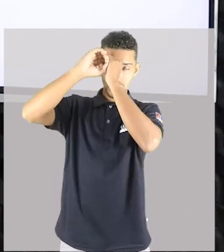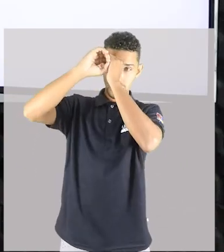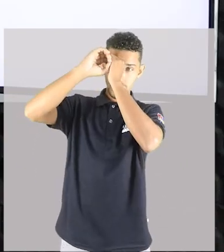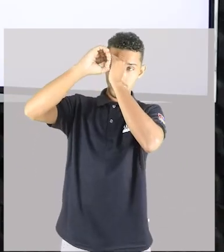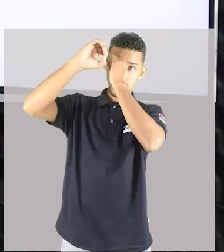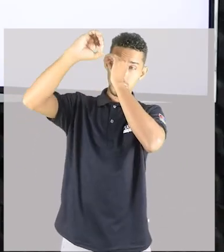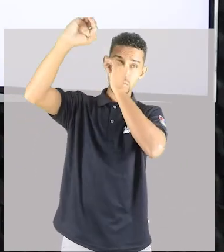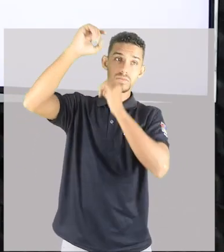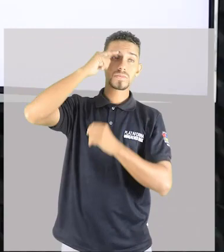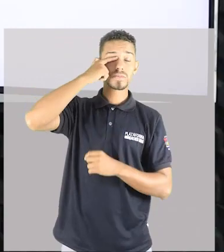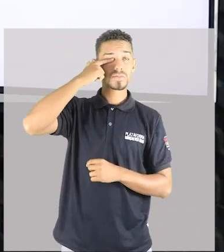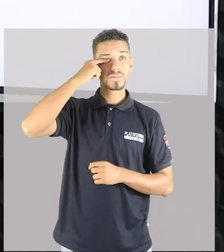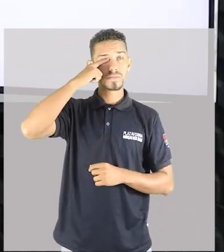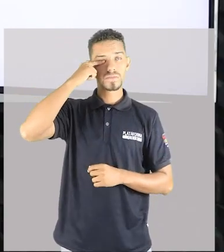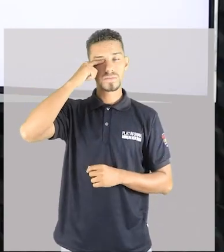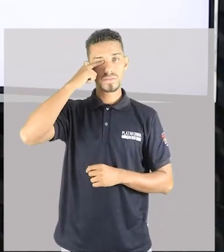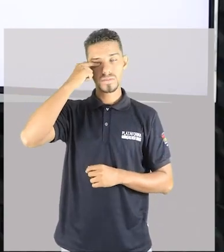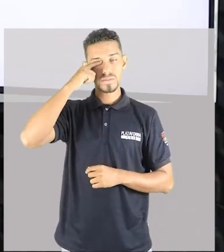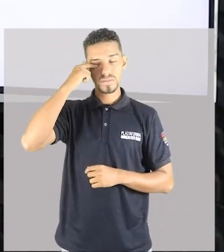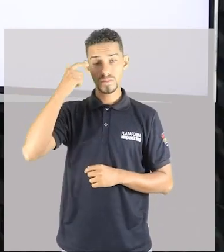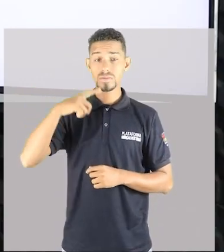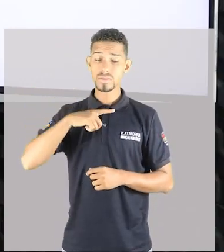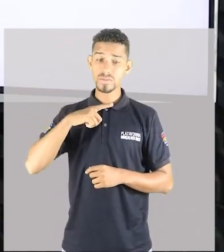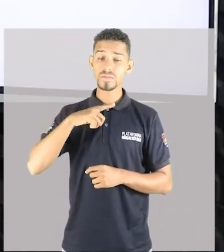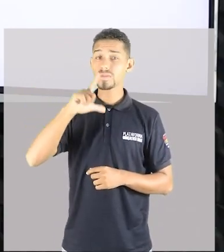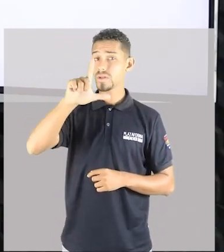a luneta, aqui é o telescópio, mas tem a luneta.